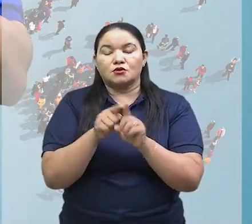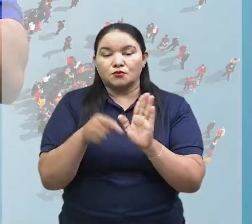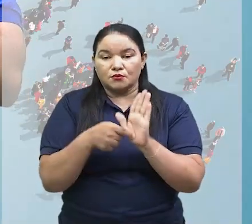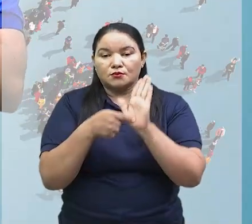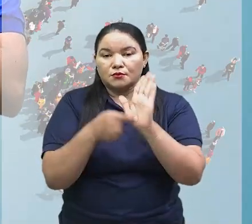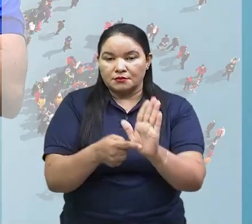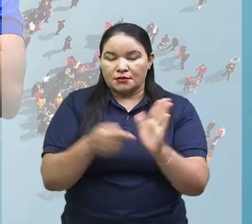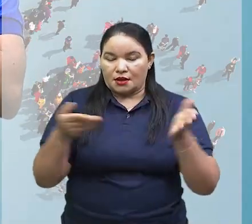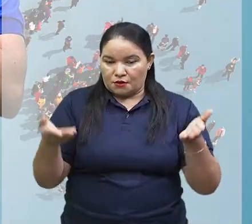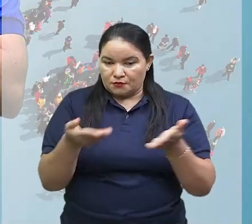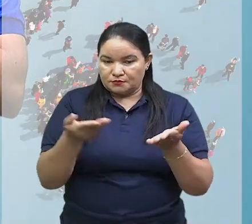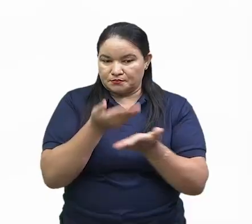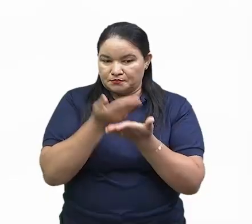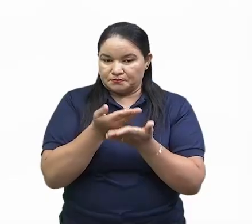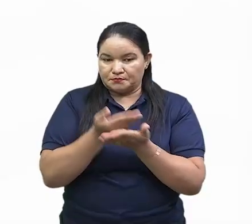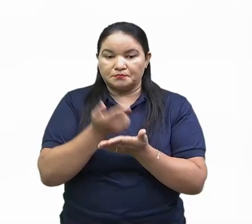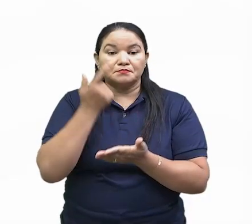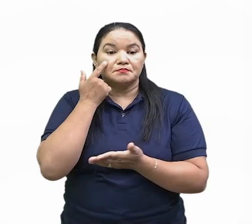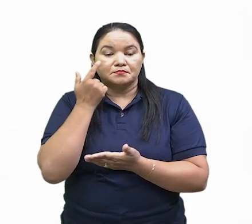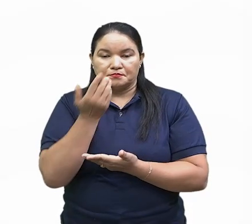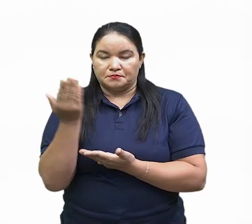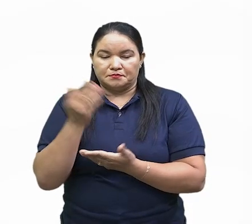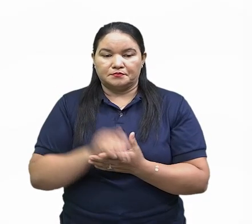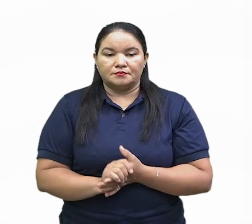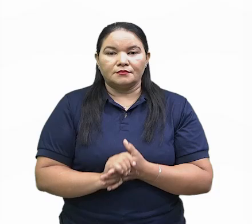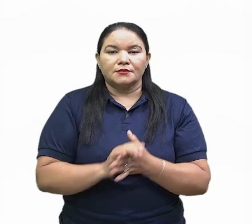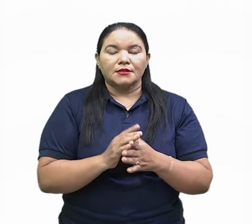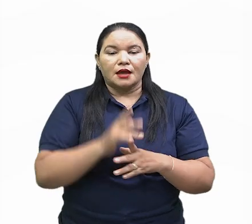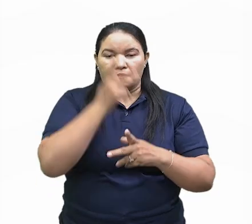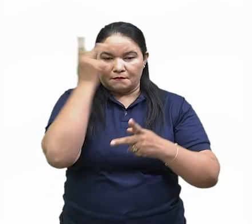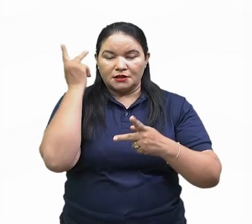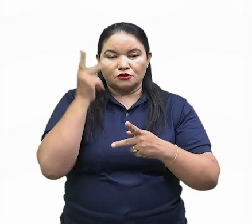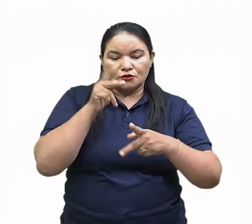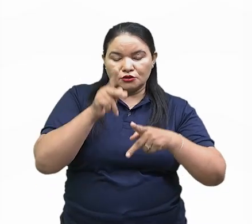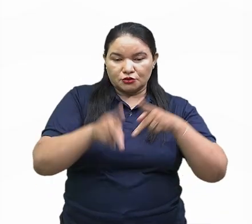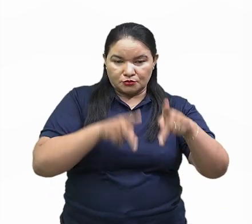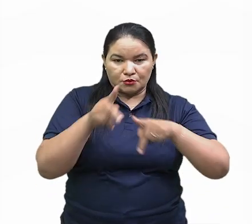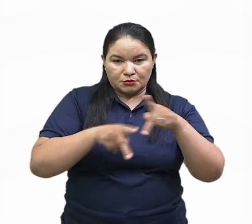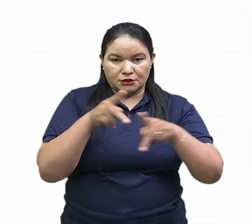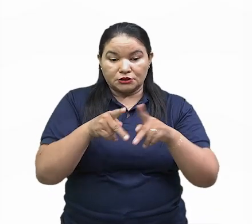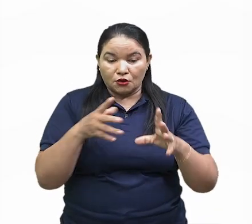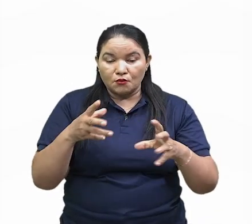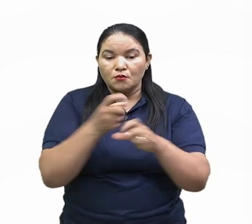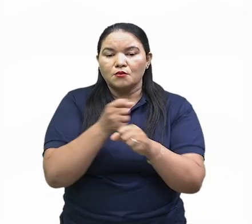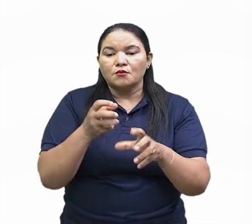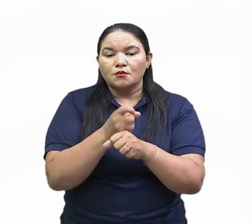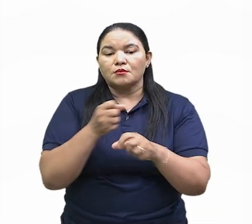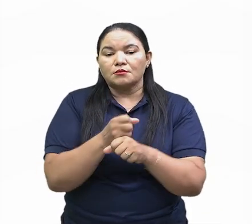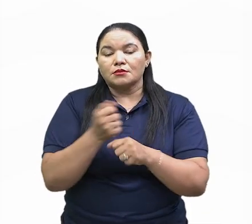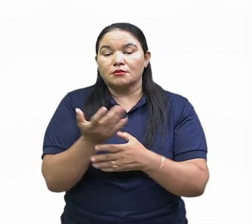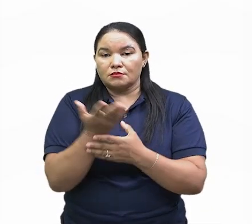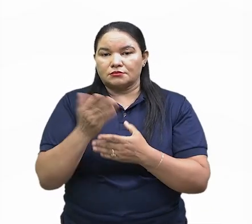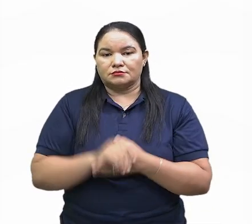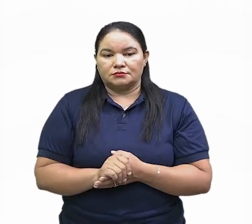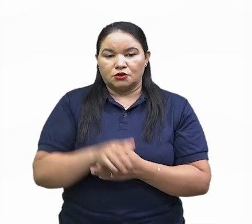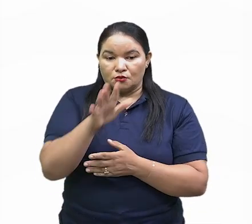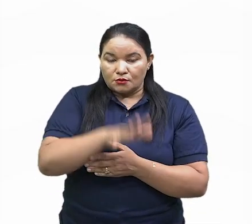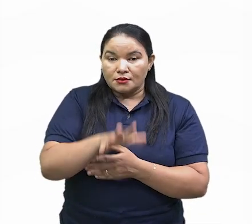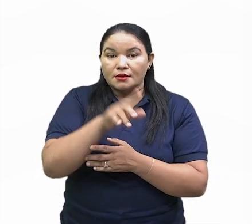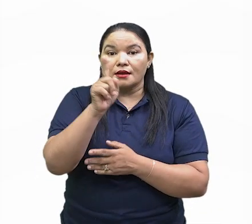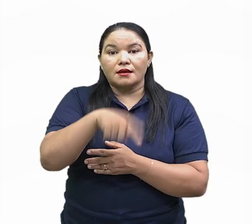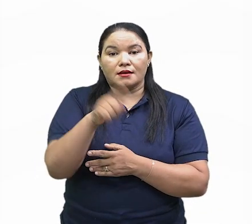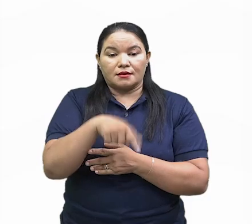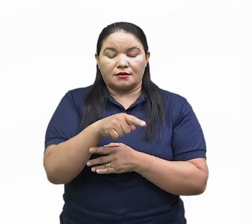tá? Vamos estudar agora aí, ó, o recenseamento e a amostragem englobam que os